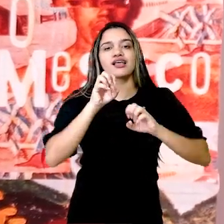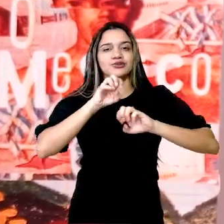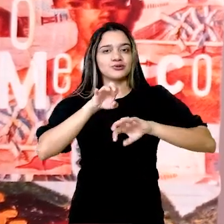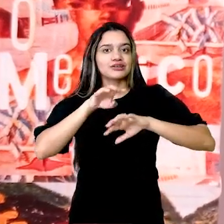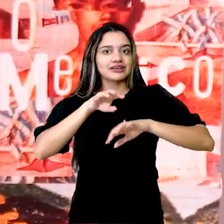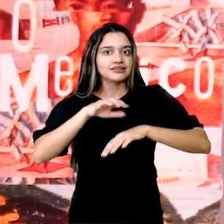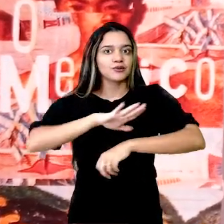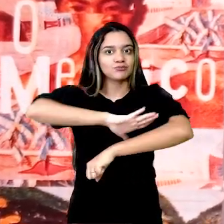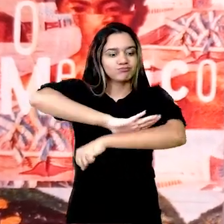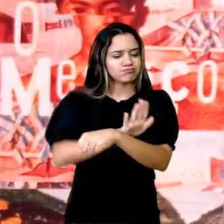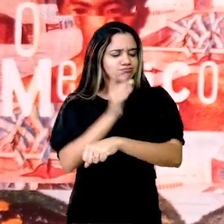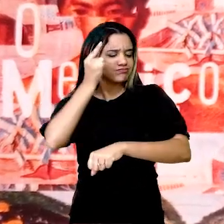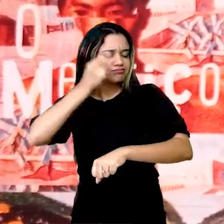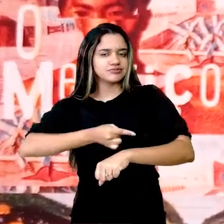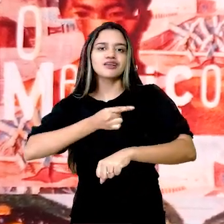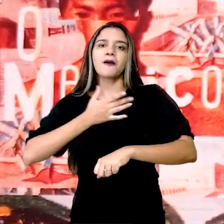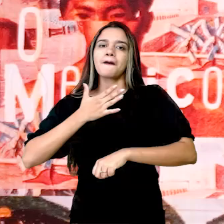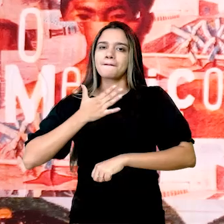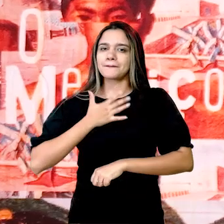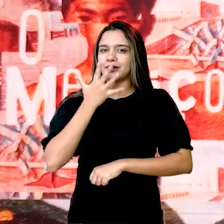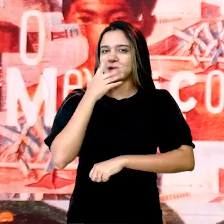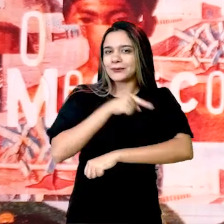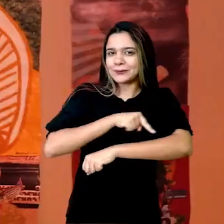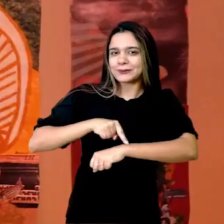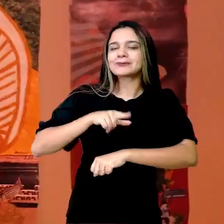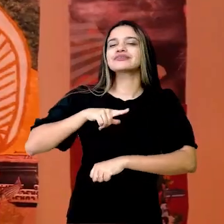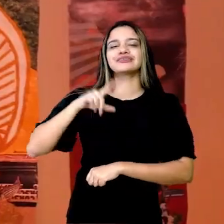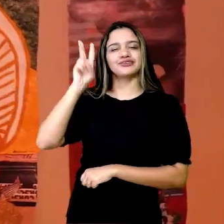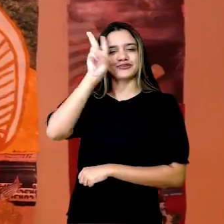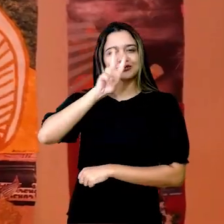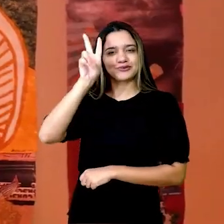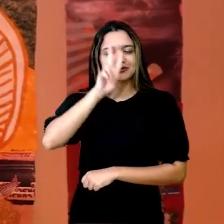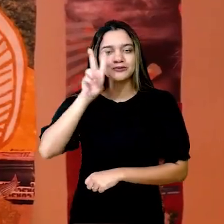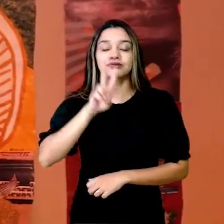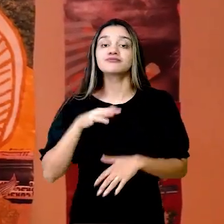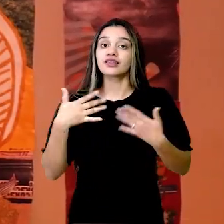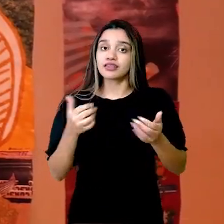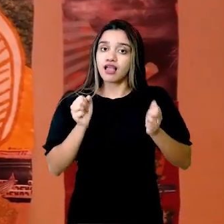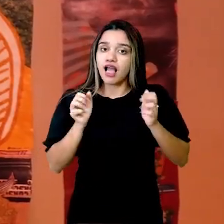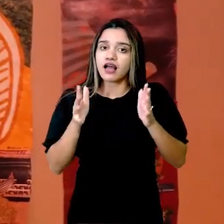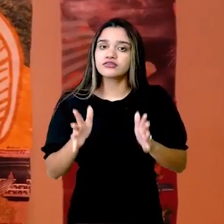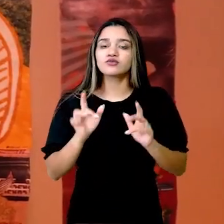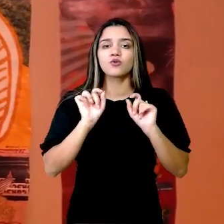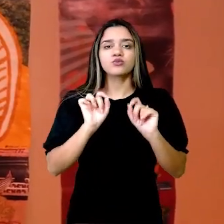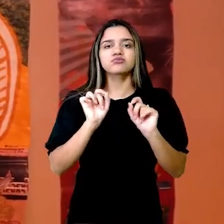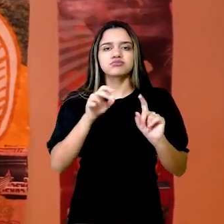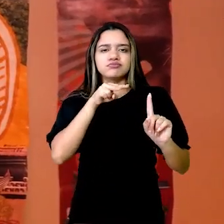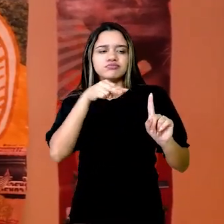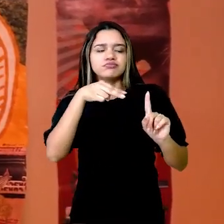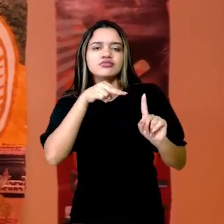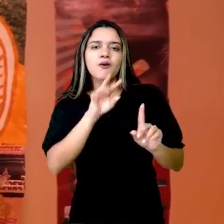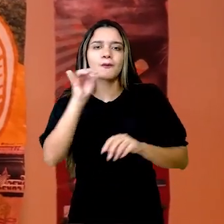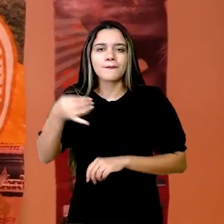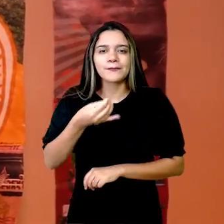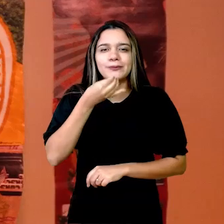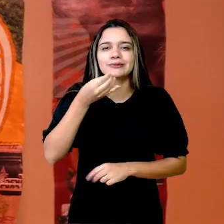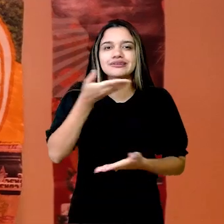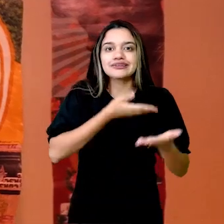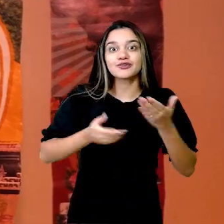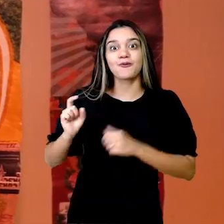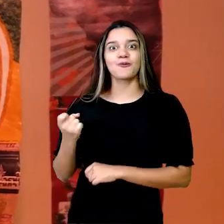educação antirracista, Minha Cor Tem História. Essas ações visam proporcionar